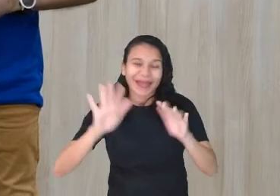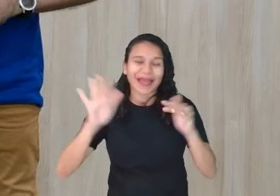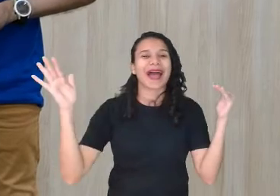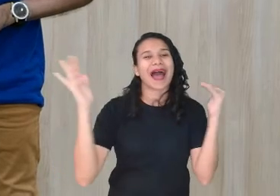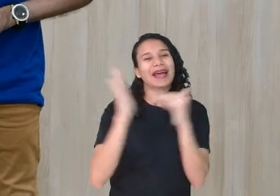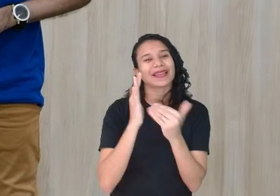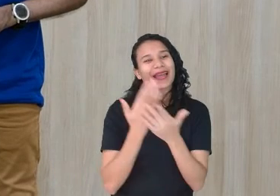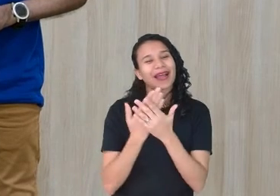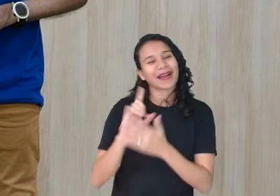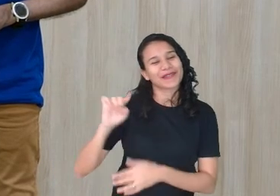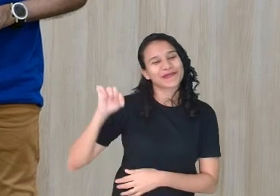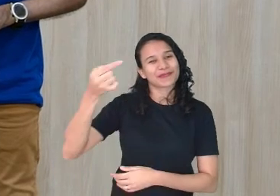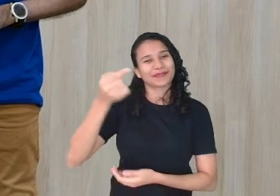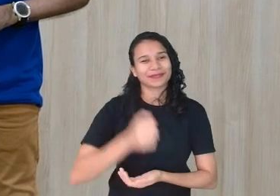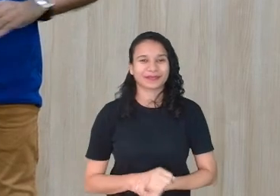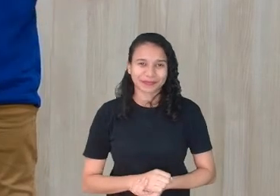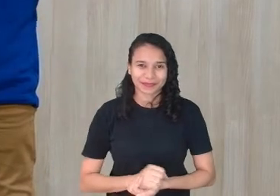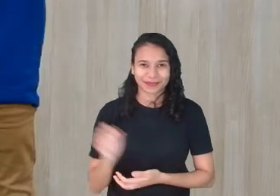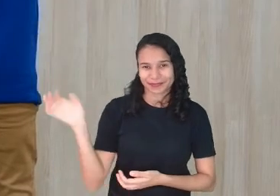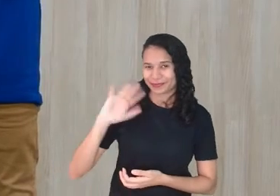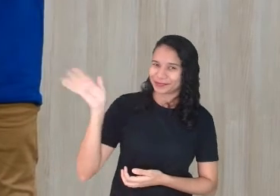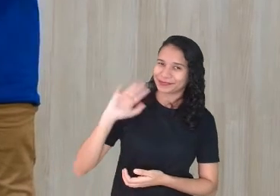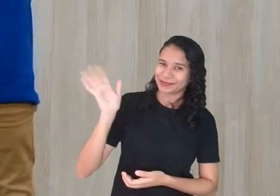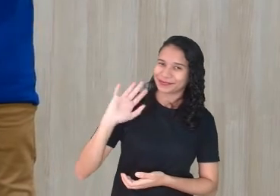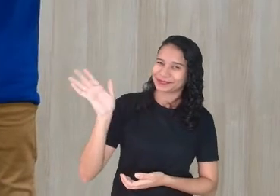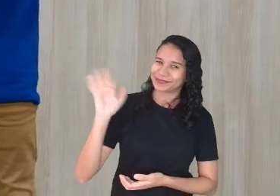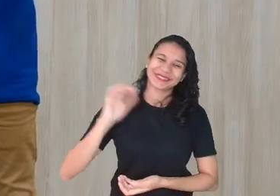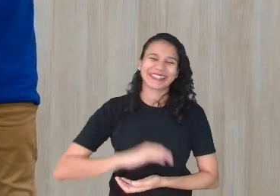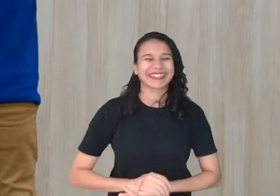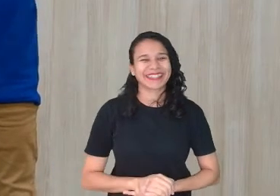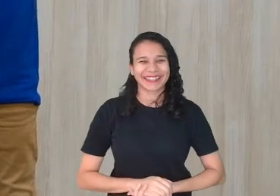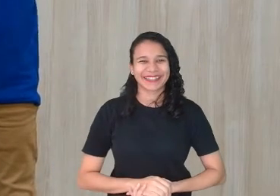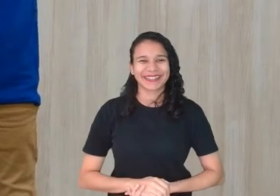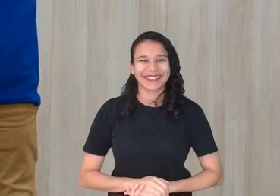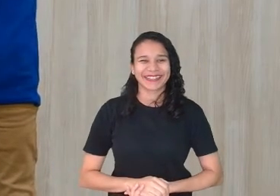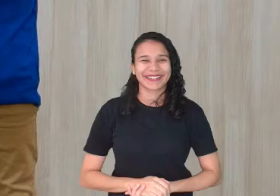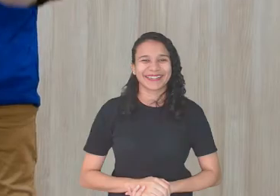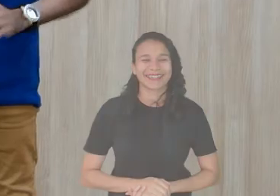e até as cenas do próximo capítulo. Tchau, tchau!